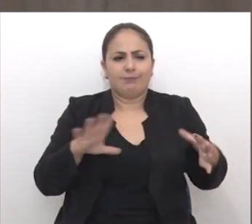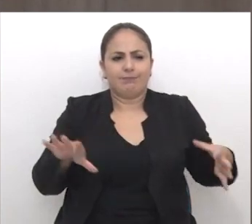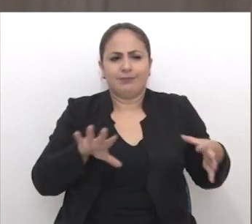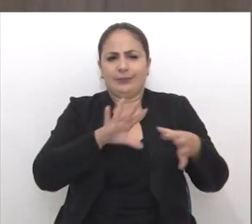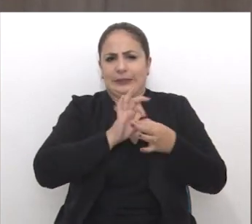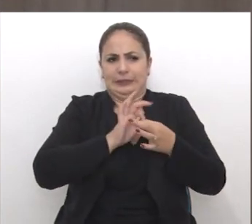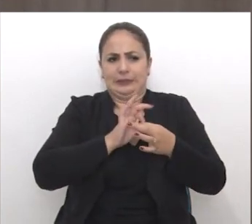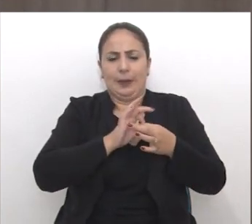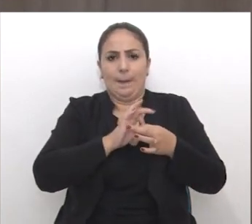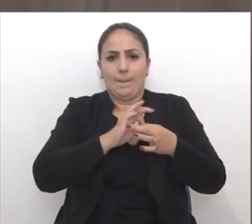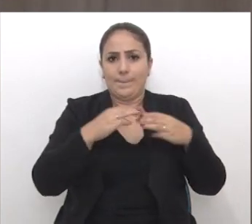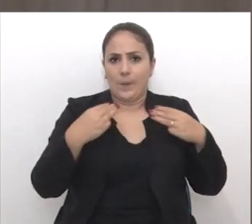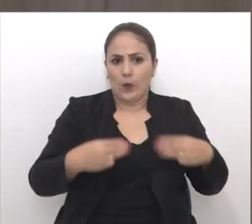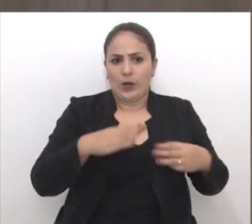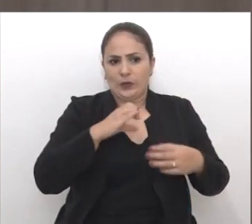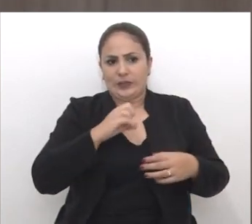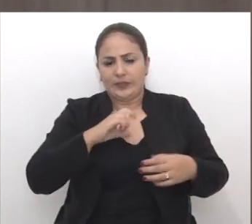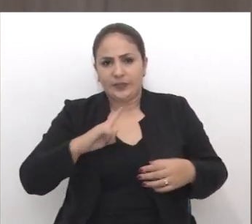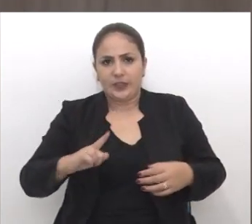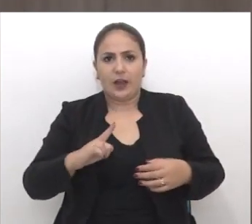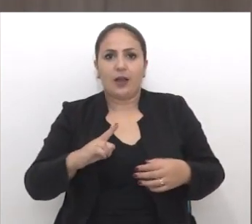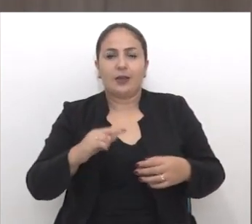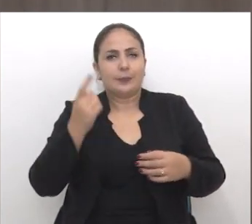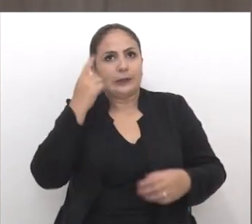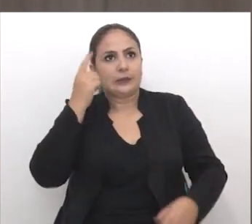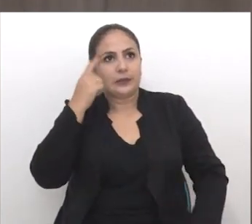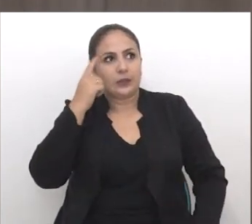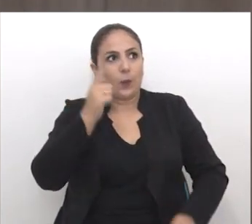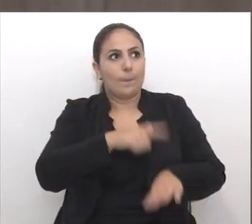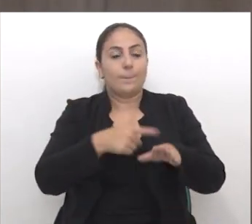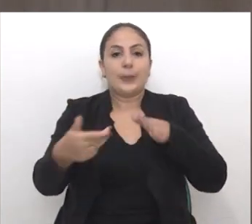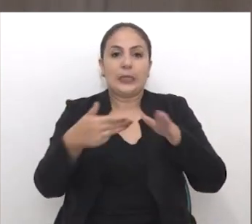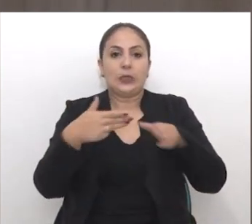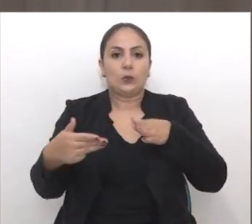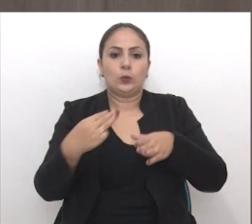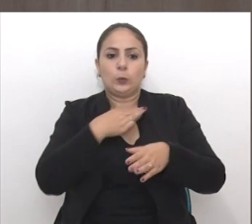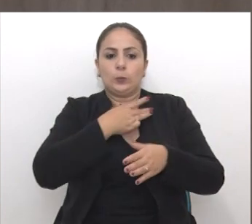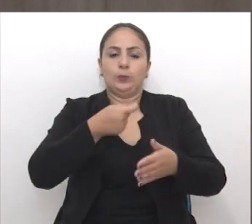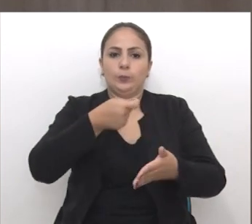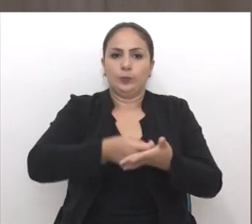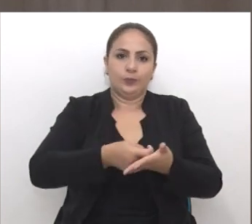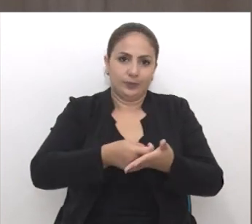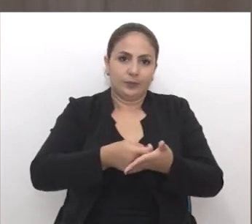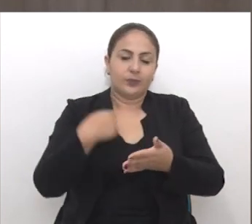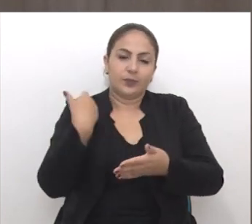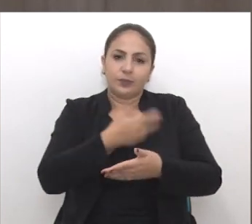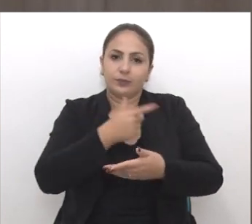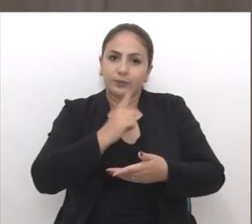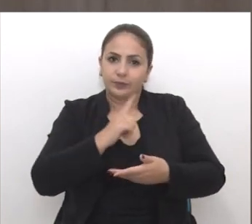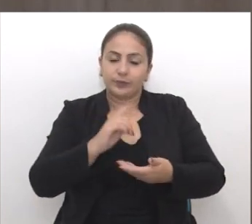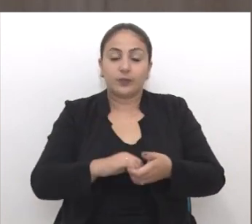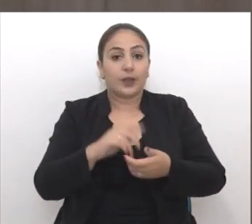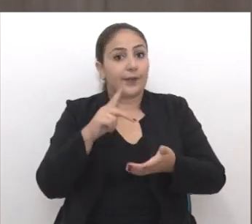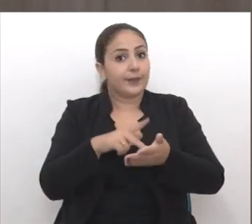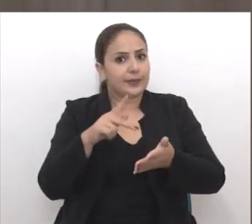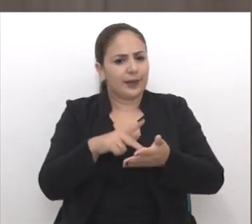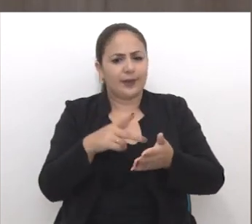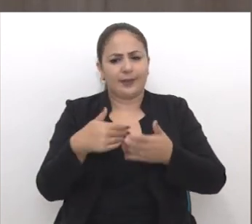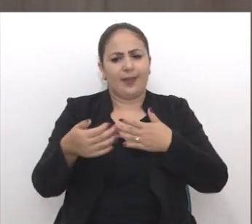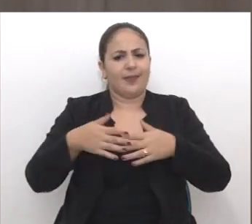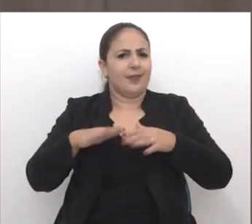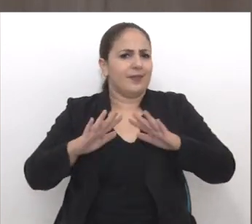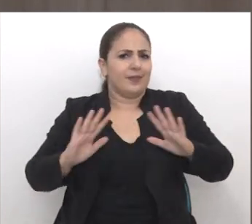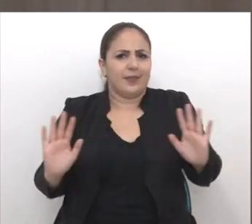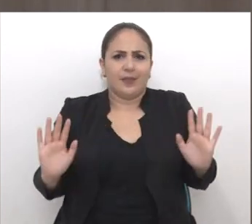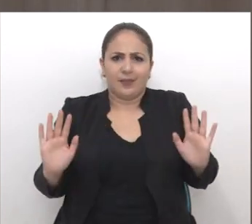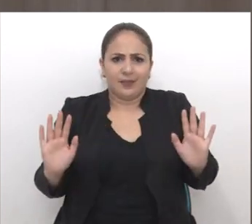muito o vínculo da moral e cívica, do nacionalismo com o período militar, o regime militar que nós tivemos, quando na verdade não